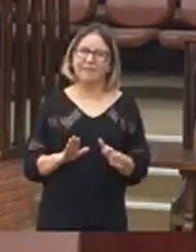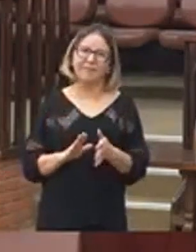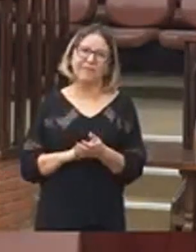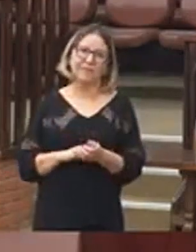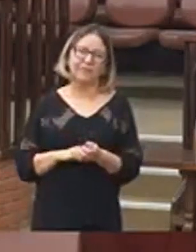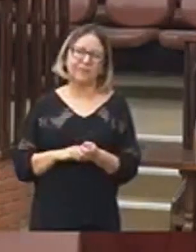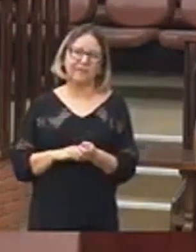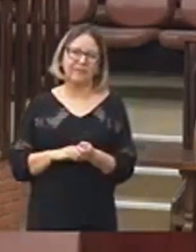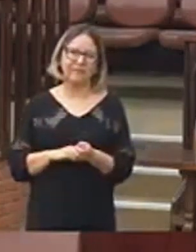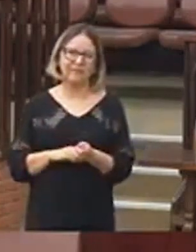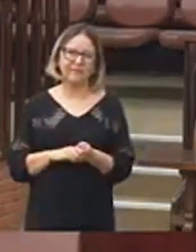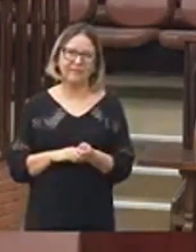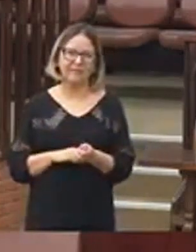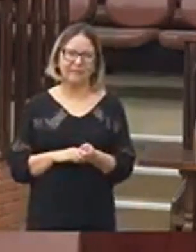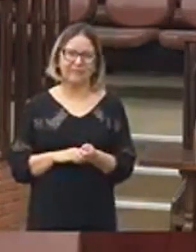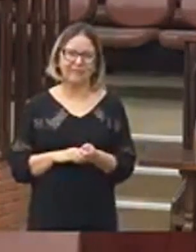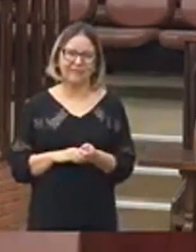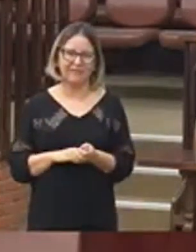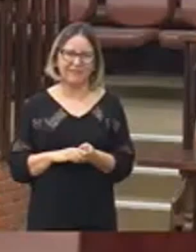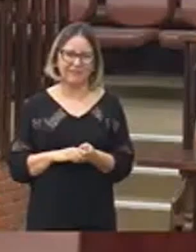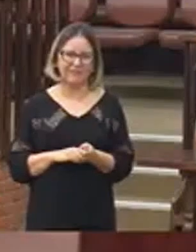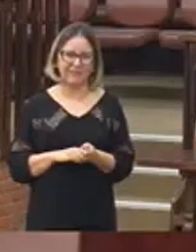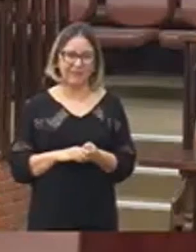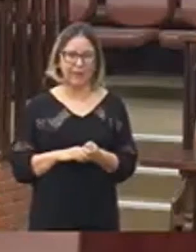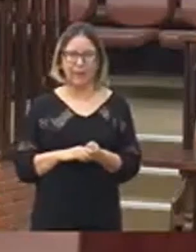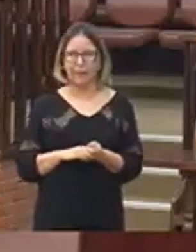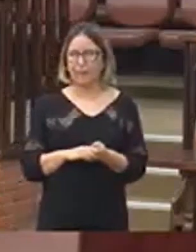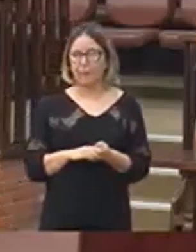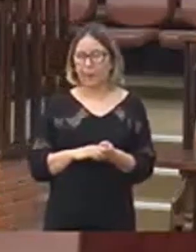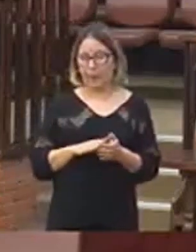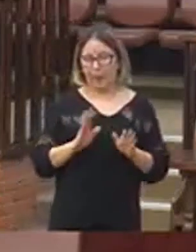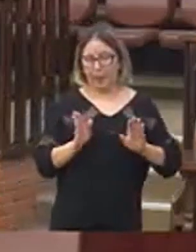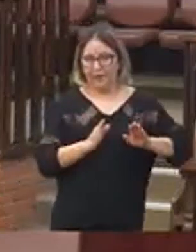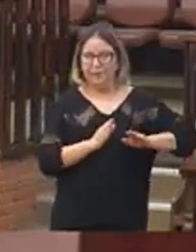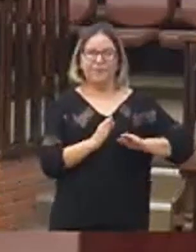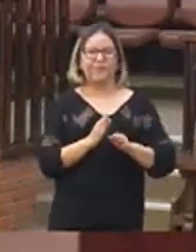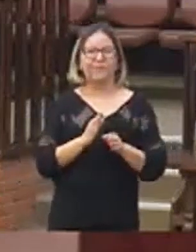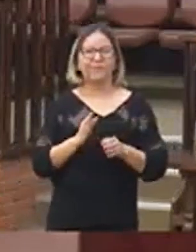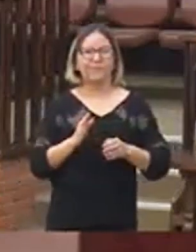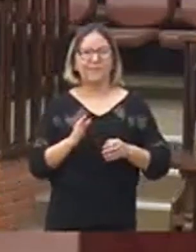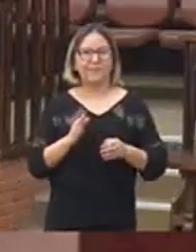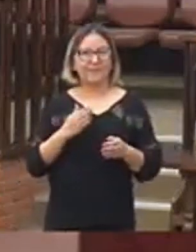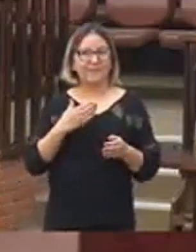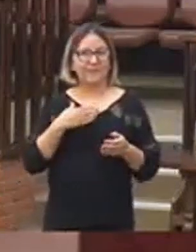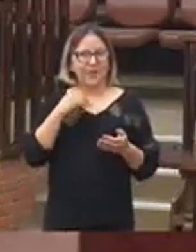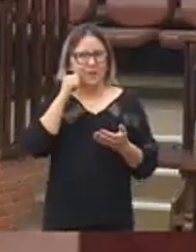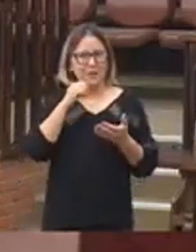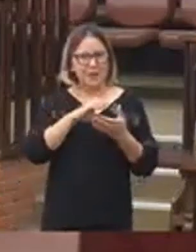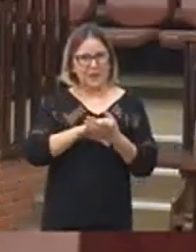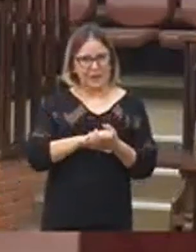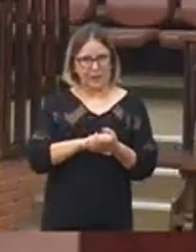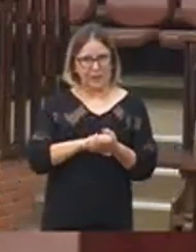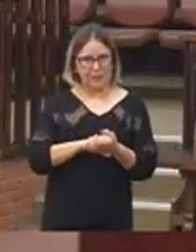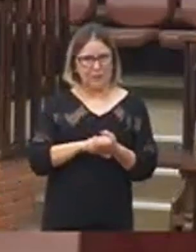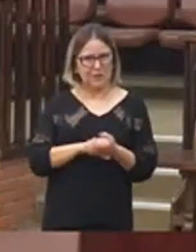Eu vejo isso muito forte. A minha esposa é muito sensível. Quando ela vê uma pessoa chorar, ela também